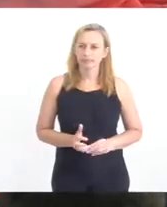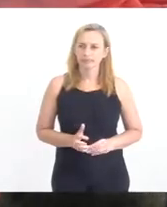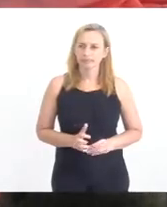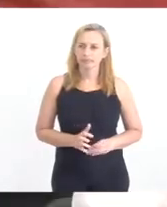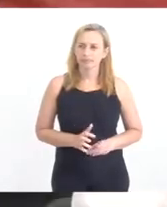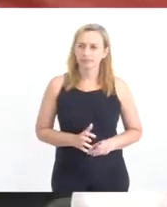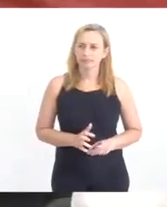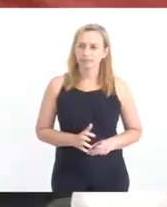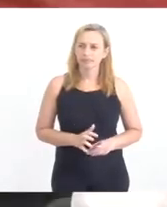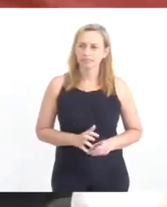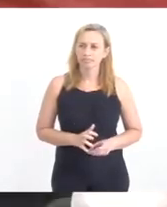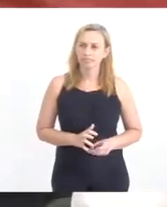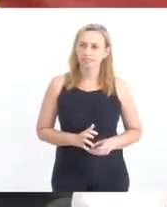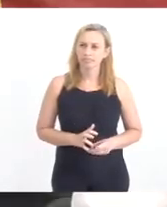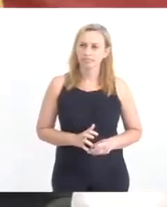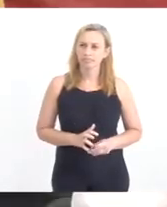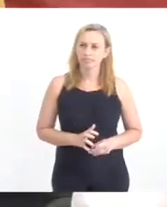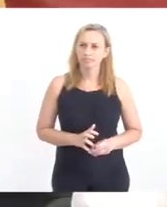tá